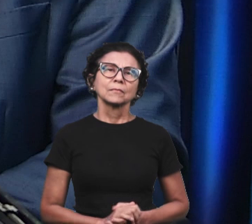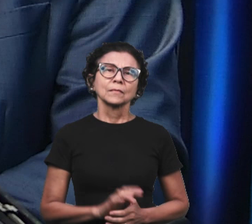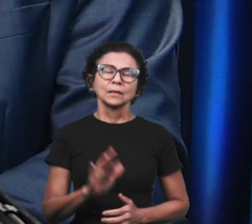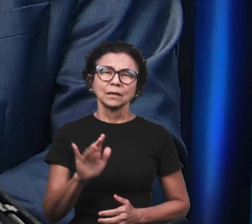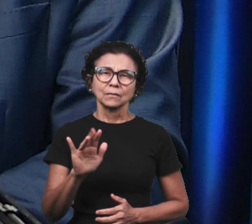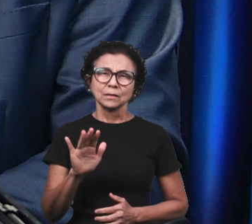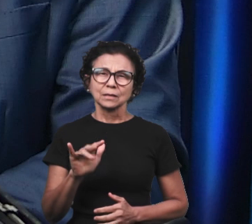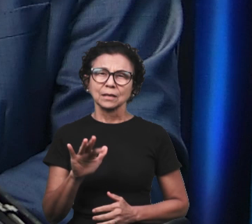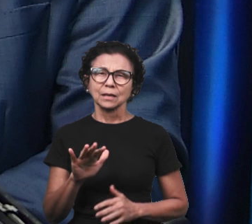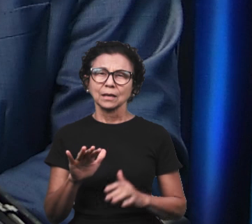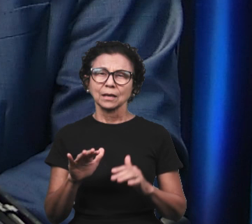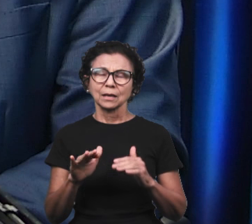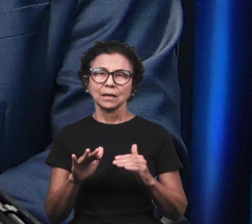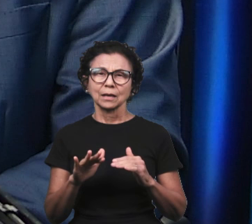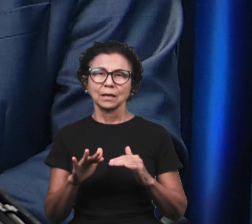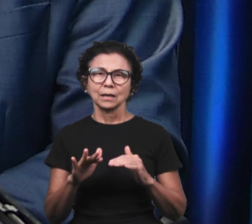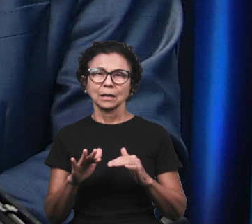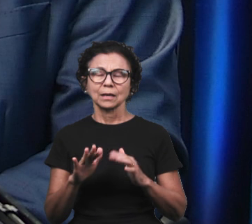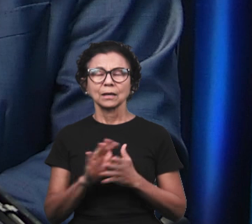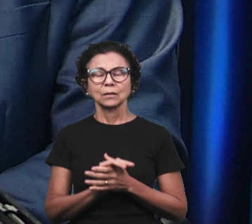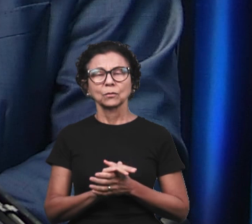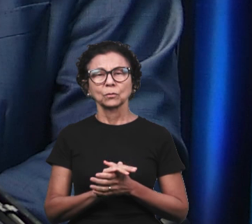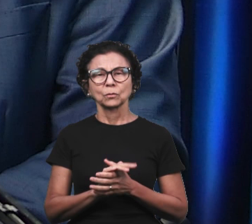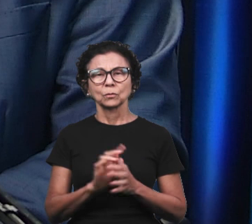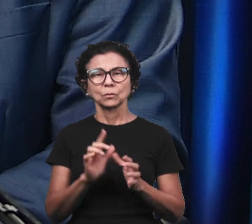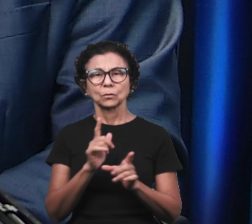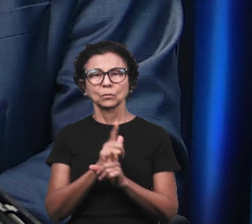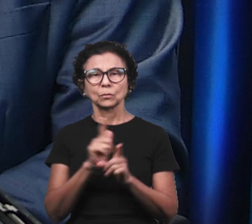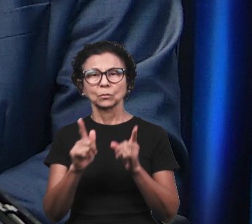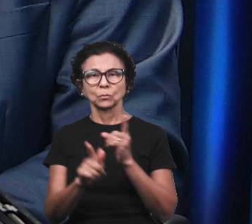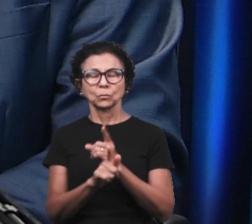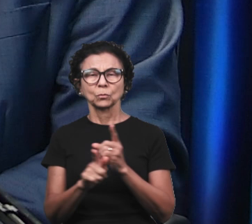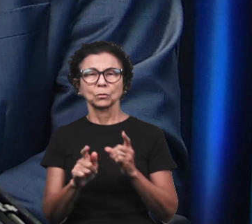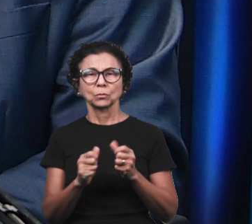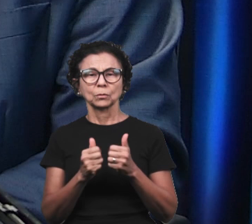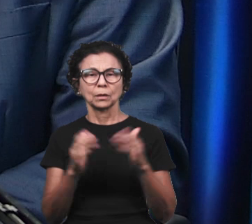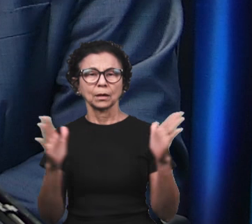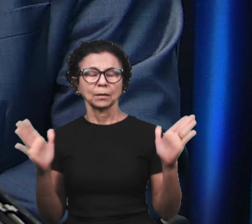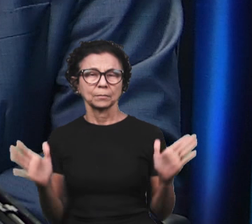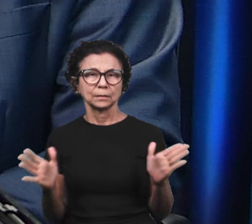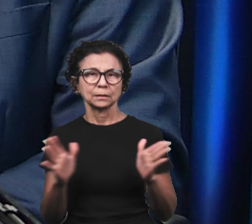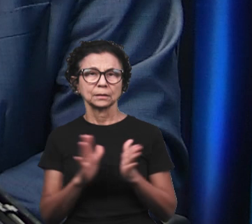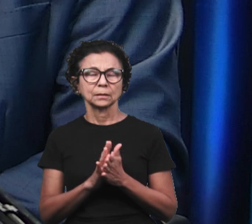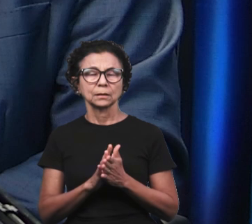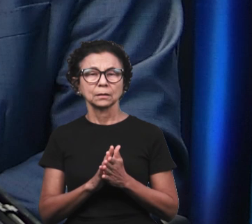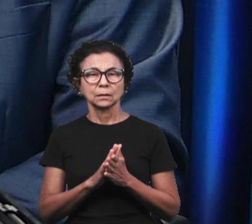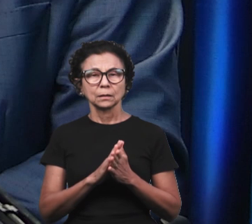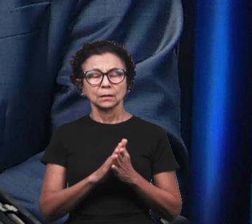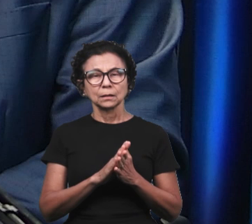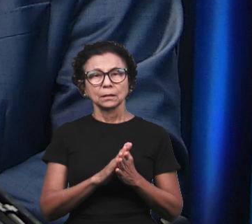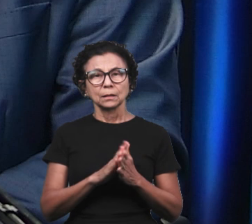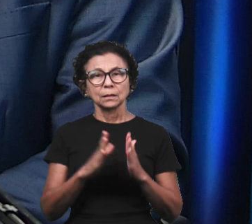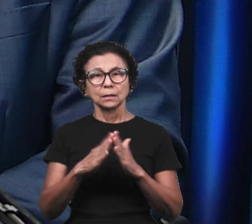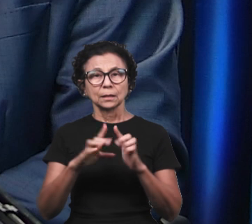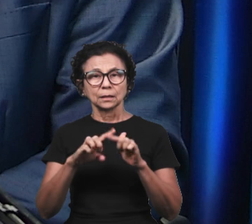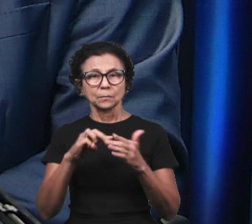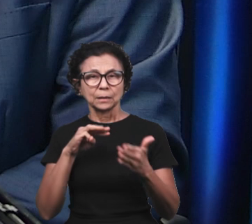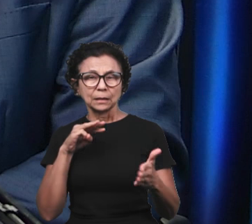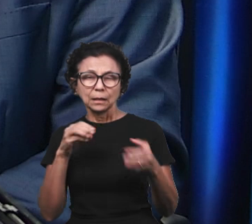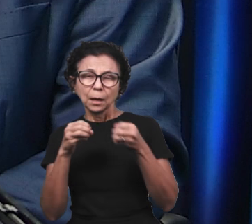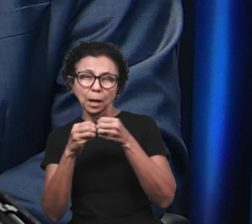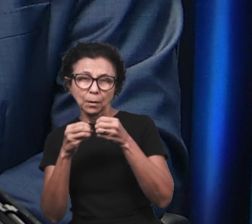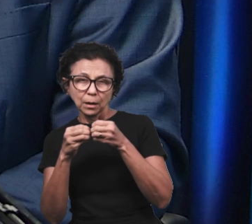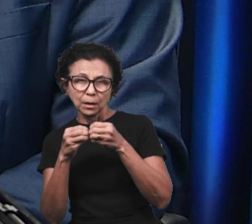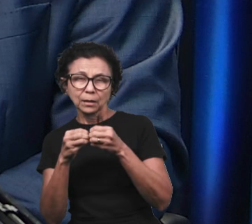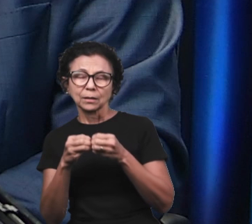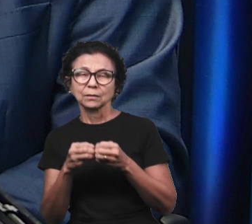o aplicativo do Google, e você vai perguntar, Igreja Cristã Maranata mais próxima, ele vai te falar,